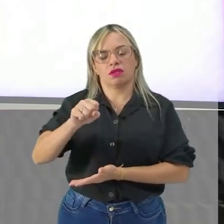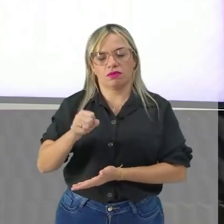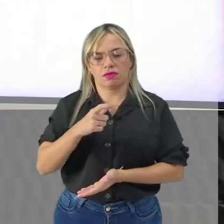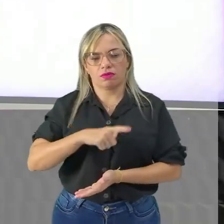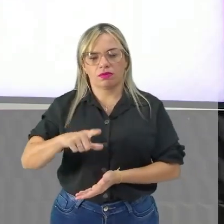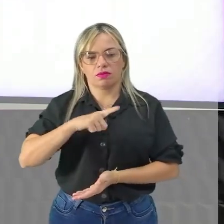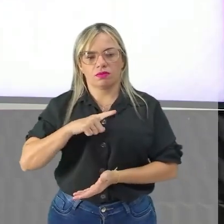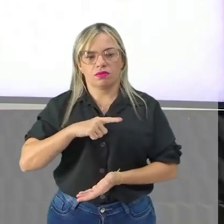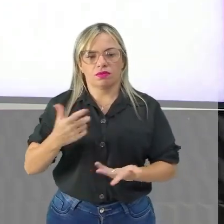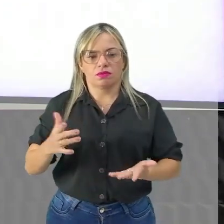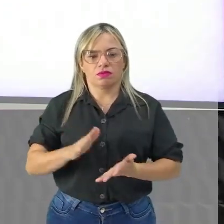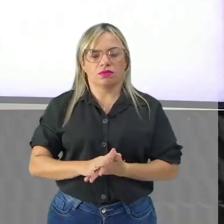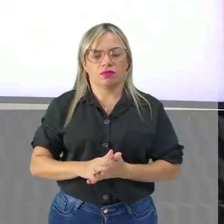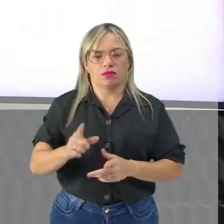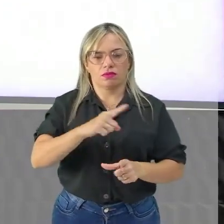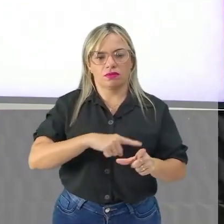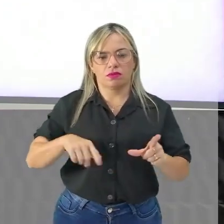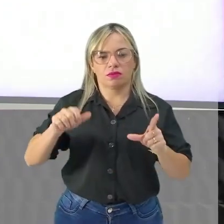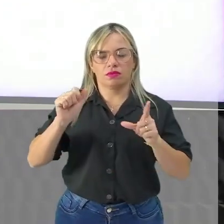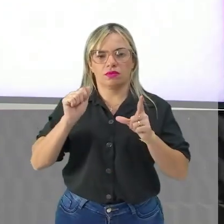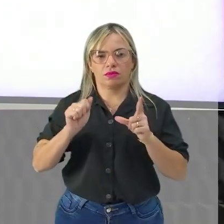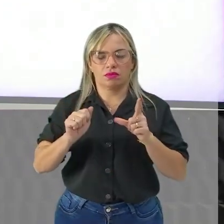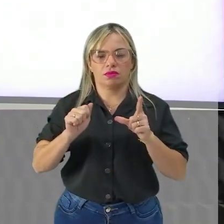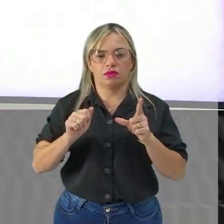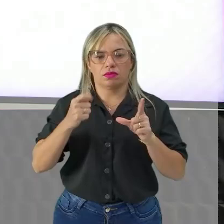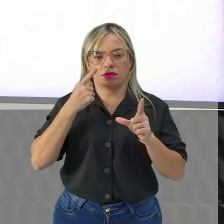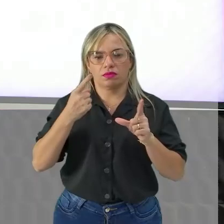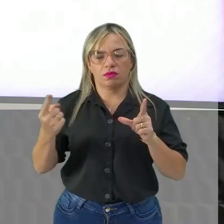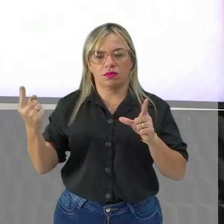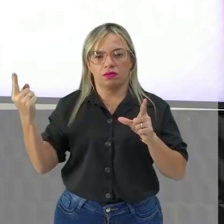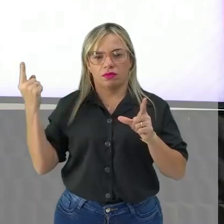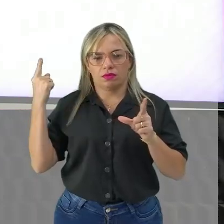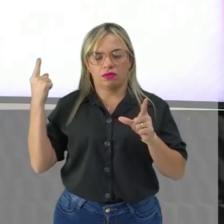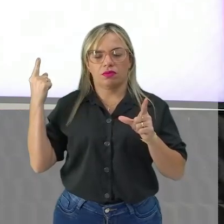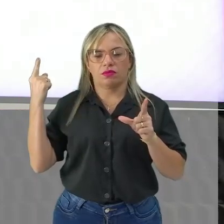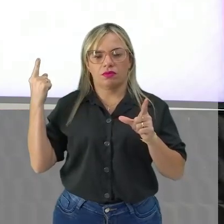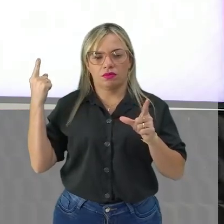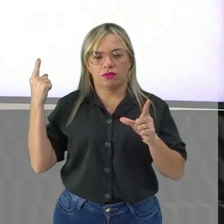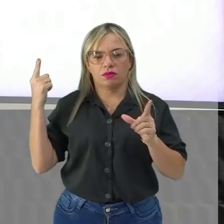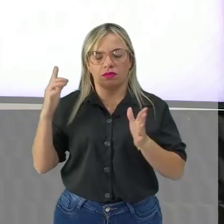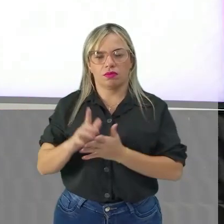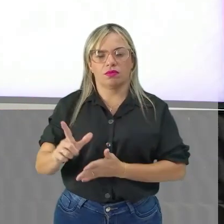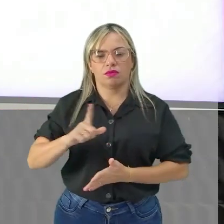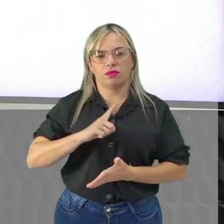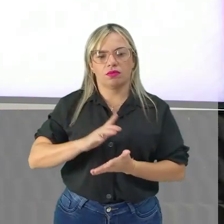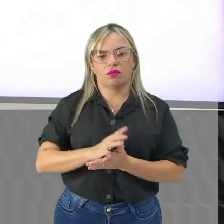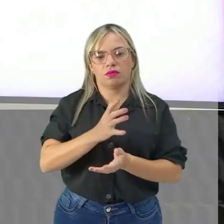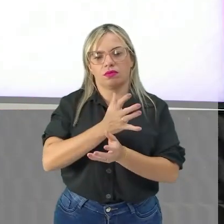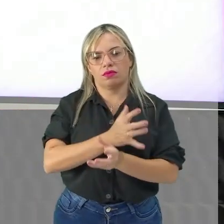gente nem olha mais para elas. E a gente vai olhar para a questão, para a alternativa correta, que é